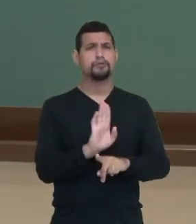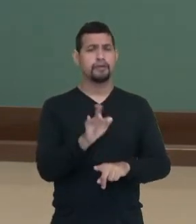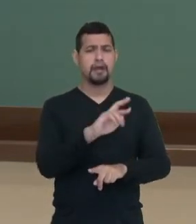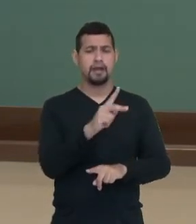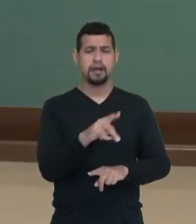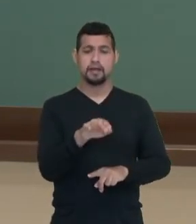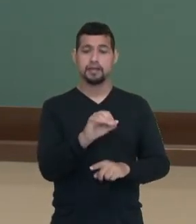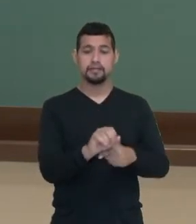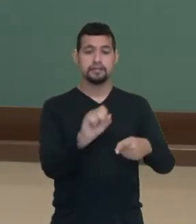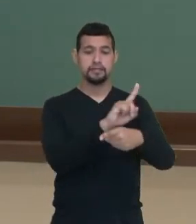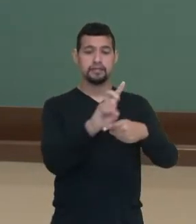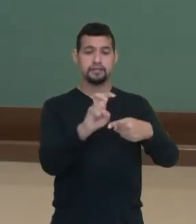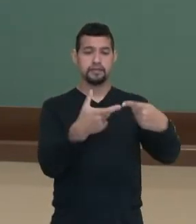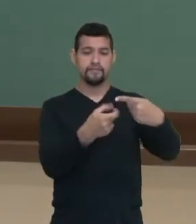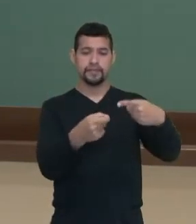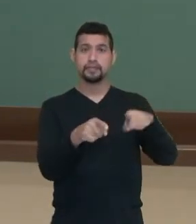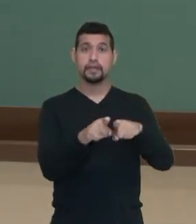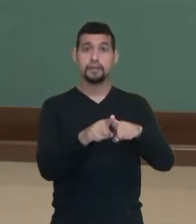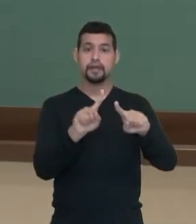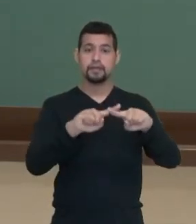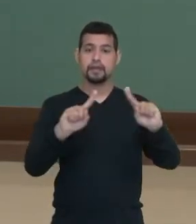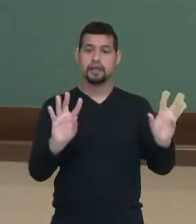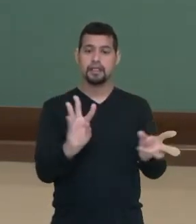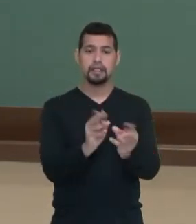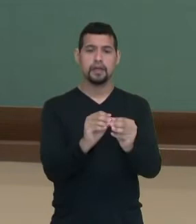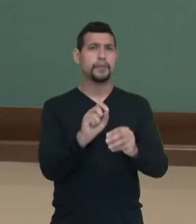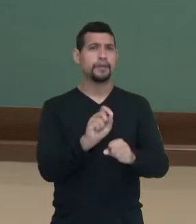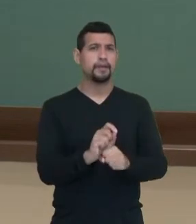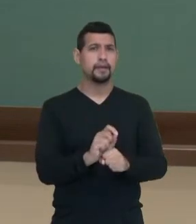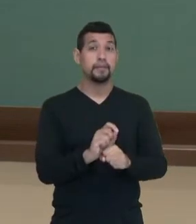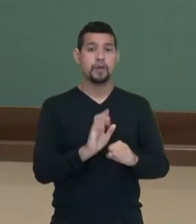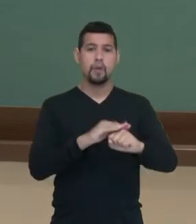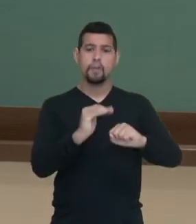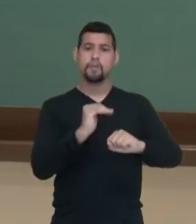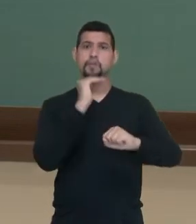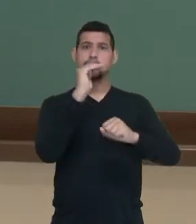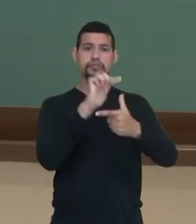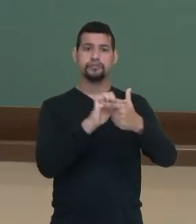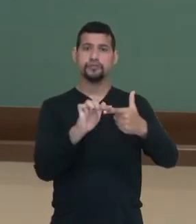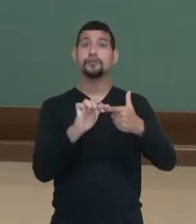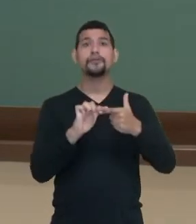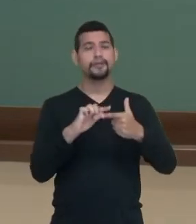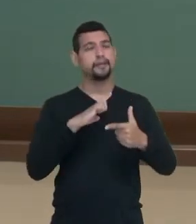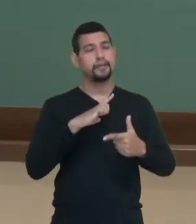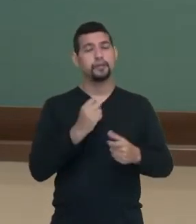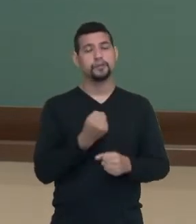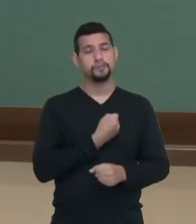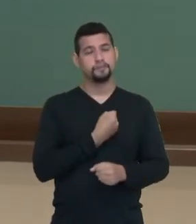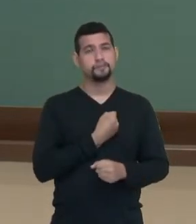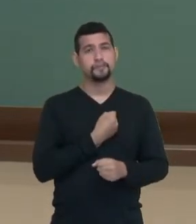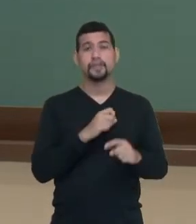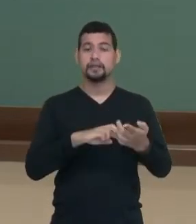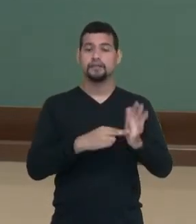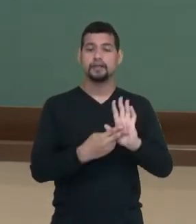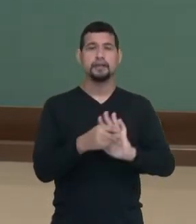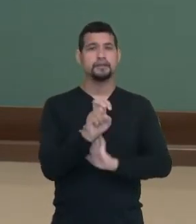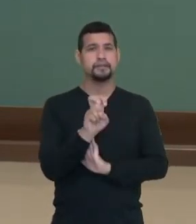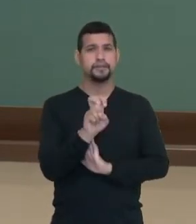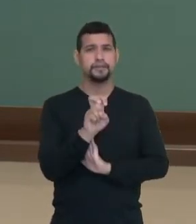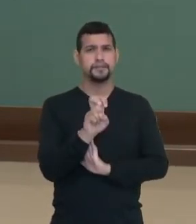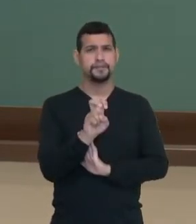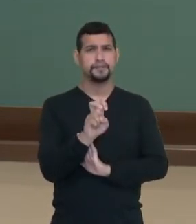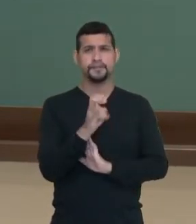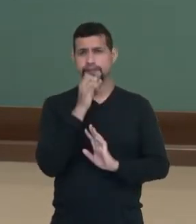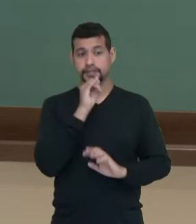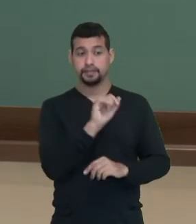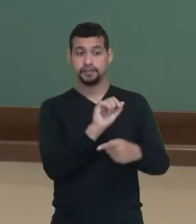razão 15 sobre 20 e simplificou pelo máximo divisor comum entre esses números, que é o 5. Ou seja, ele